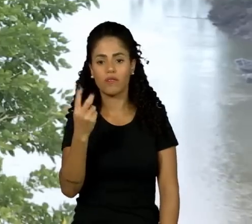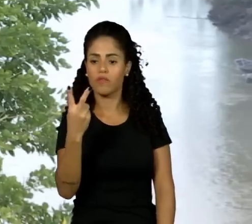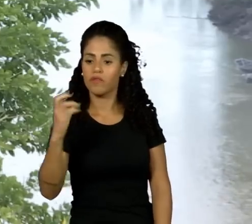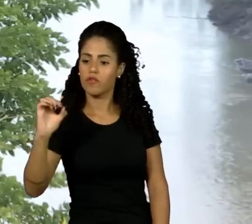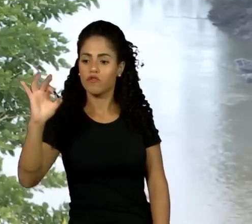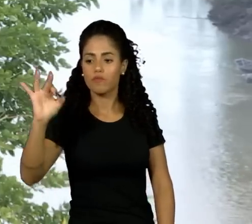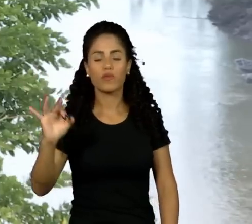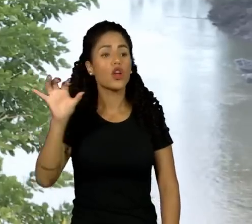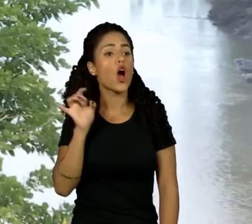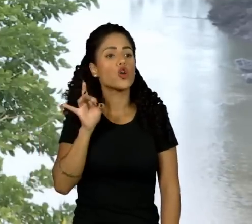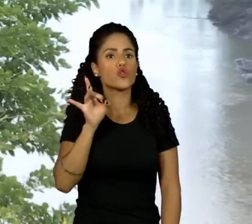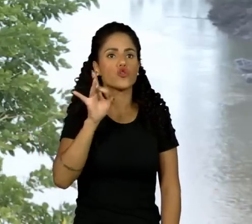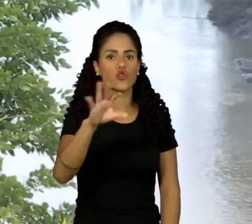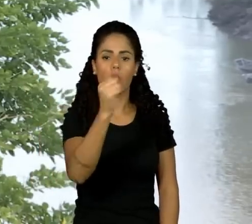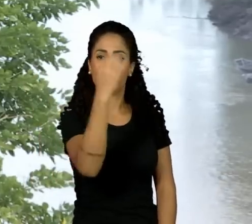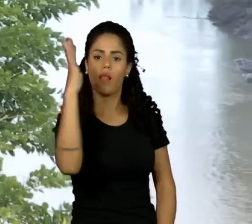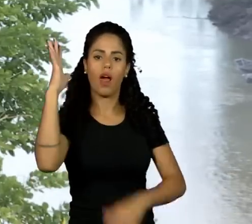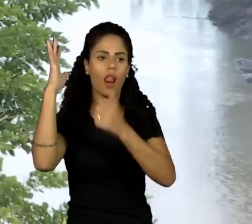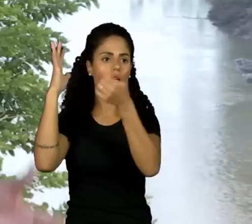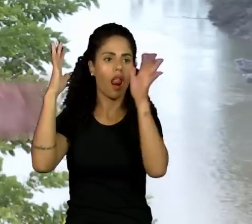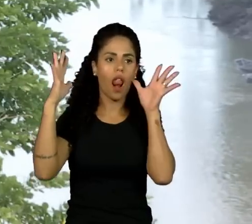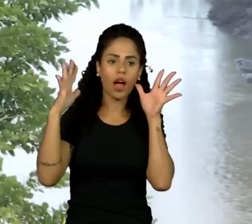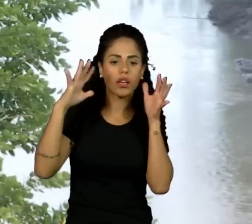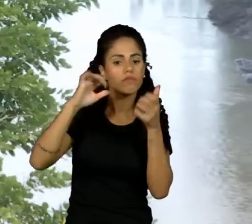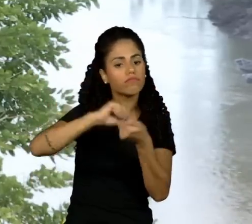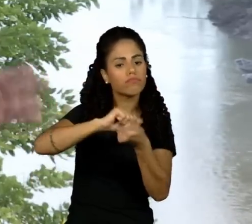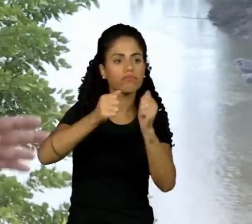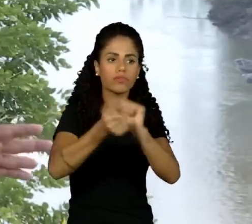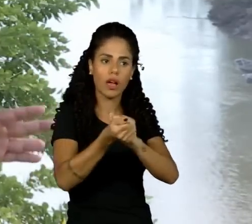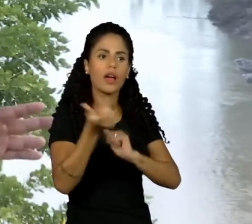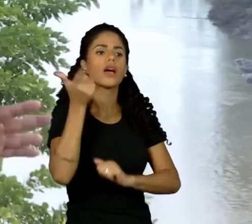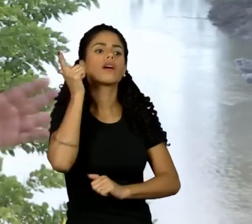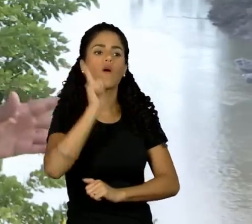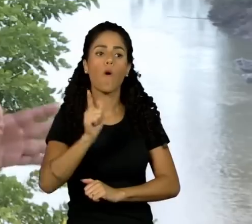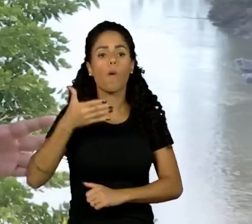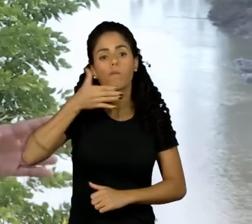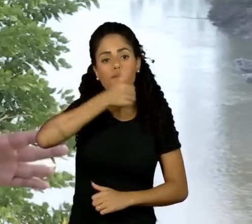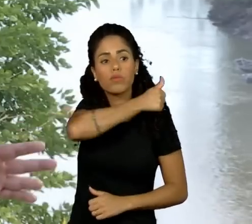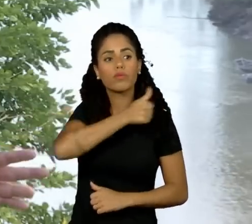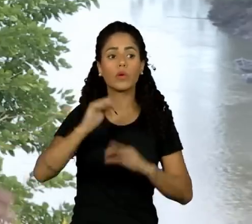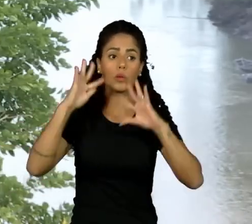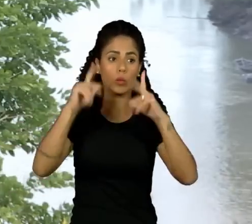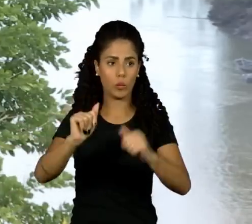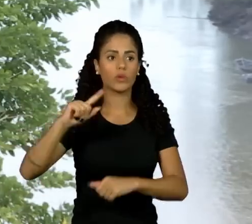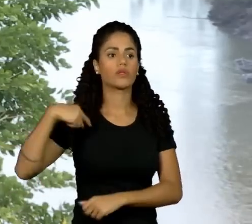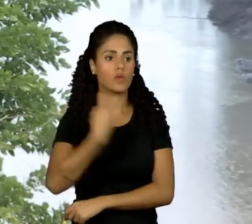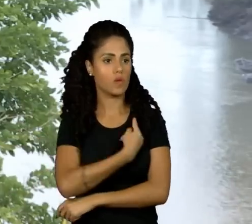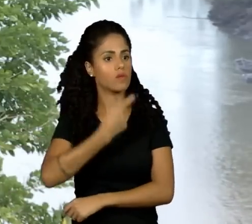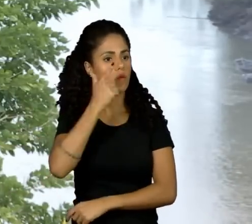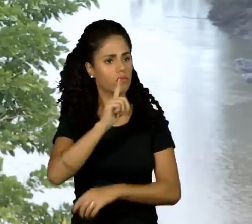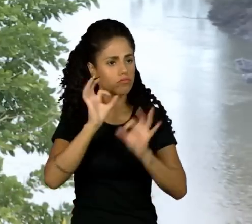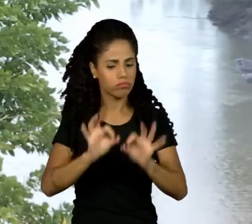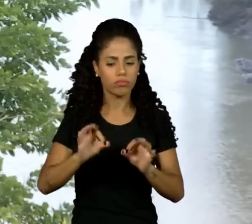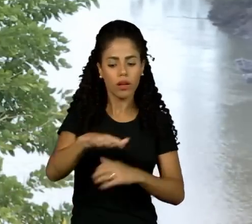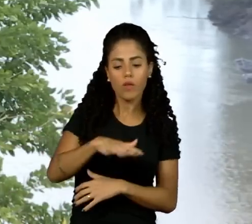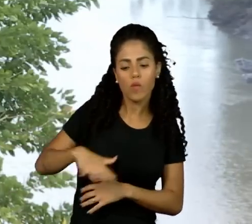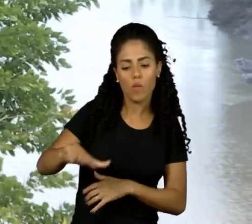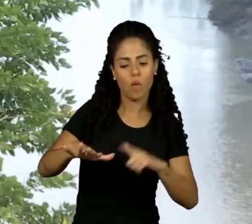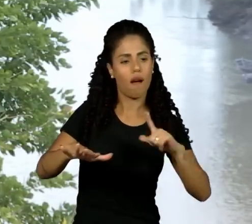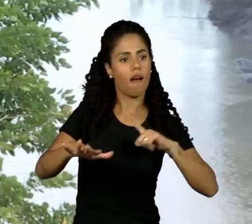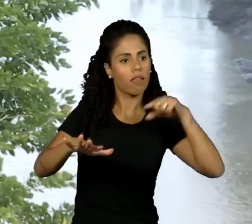0,20% apenas de área alterada. A gente conseguiu recuperar toda a terra e o espaço que tem